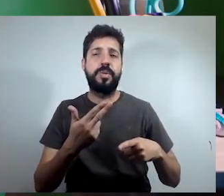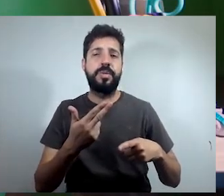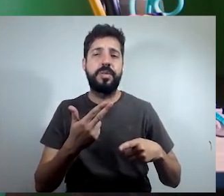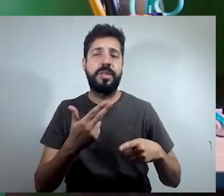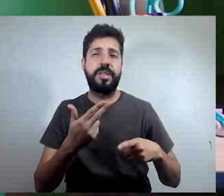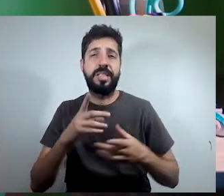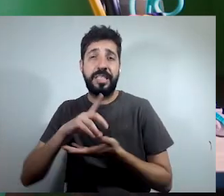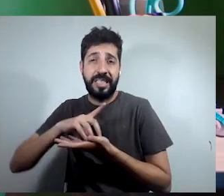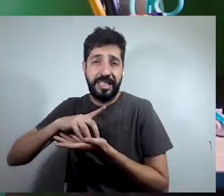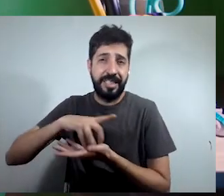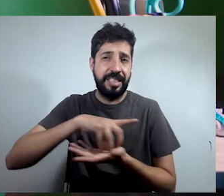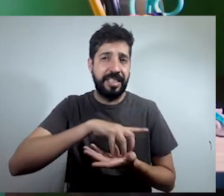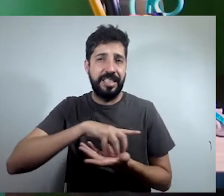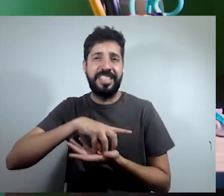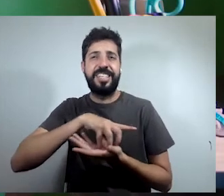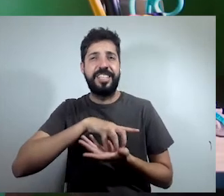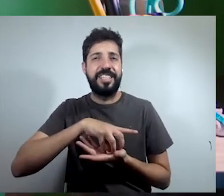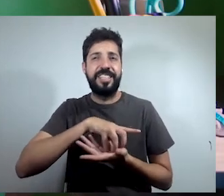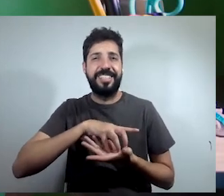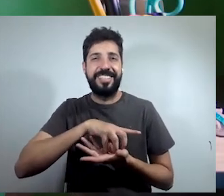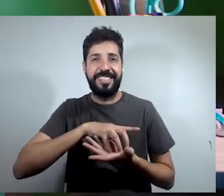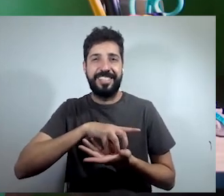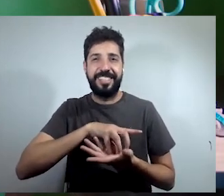Tiranossauro Rex.